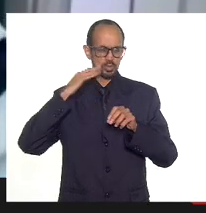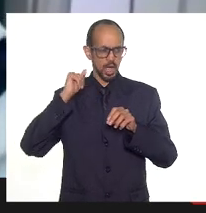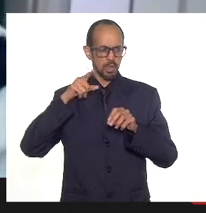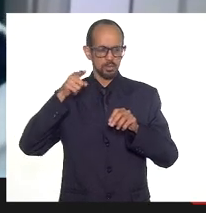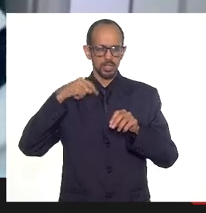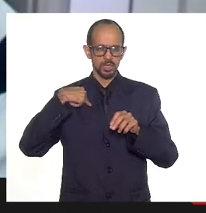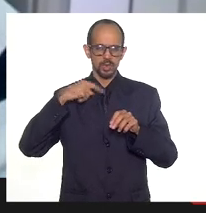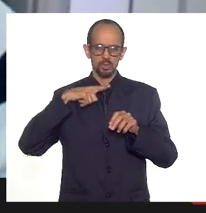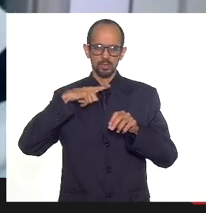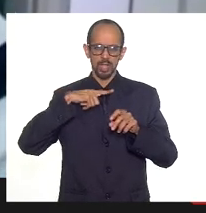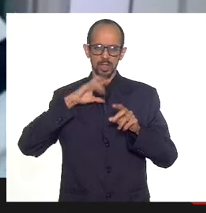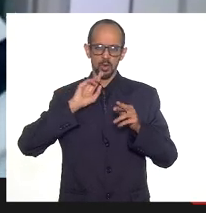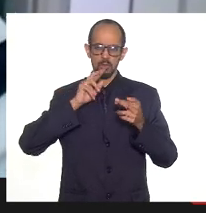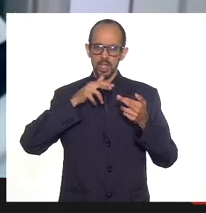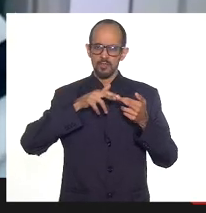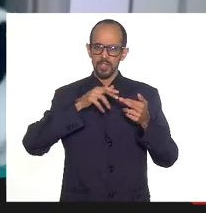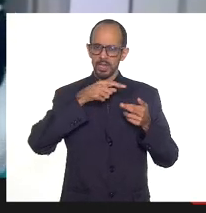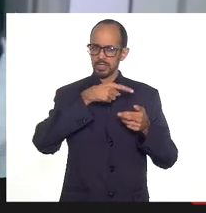o debate